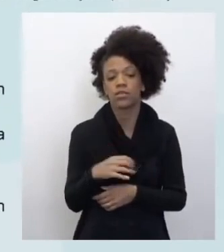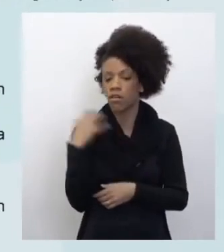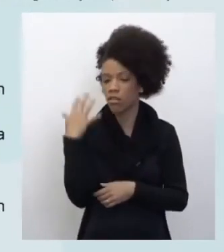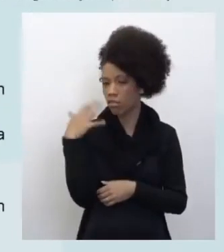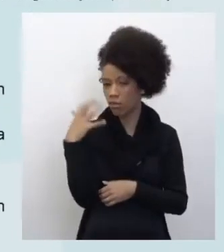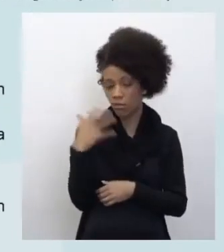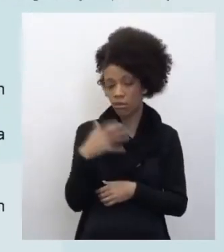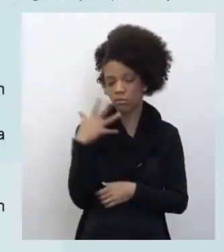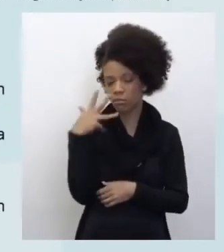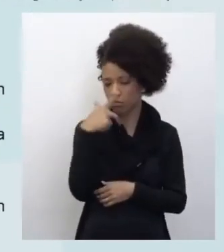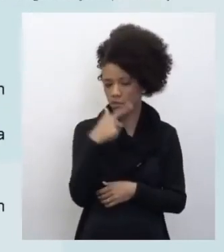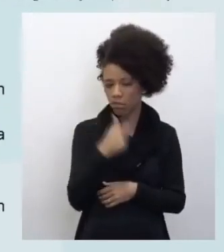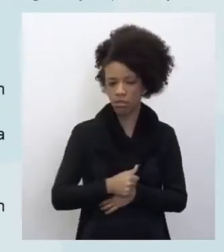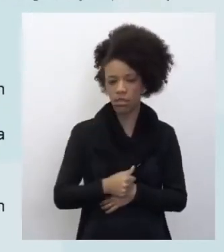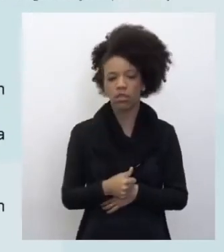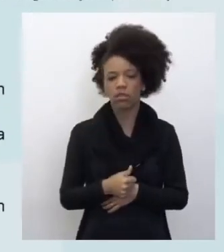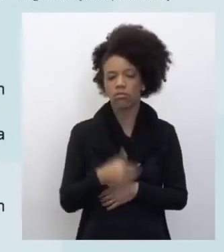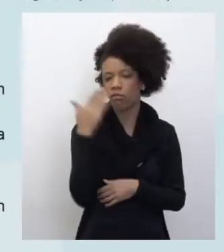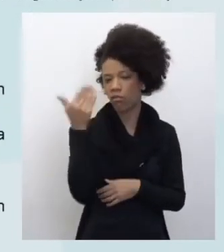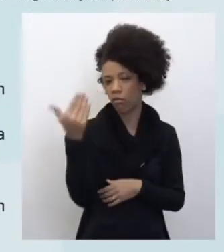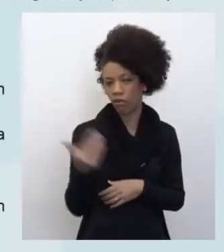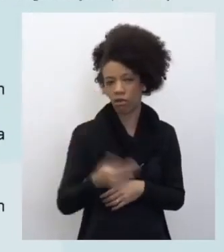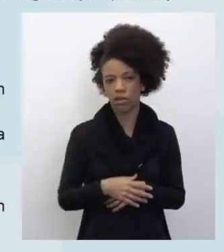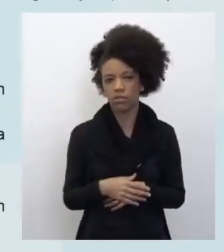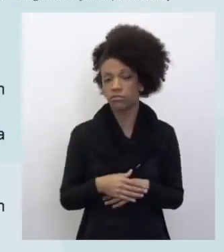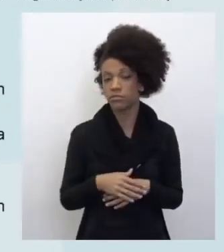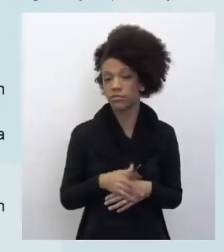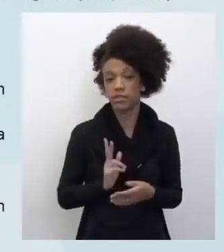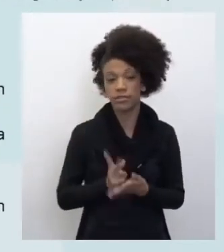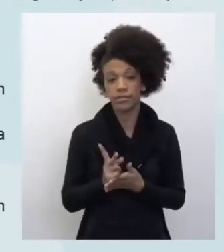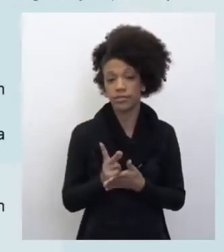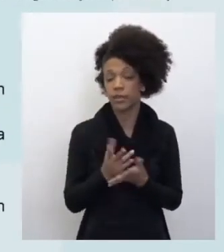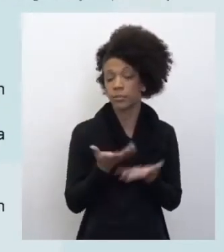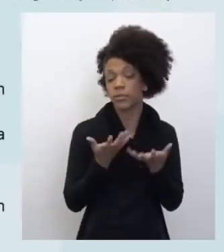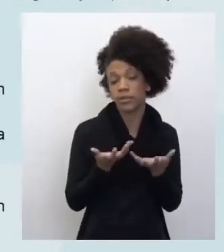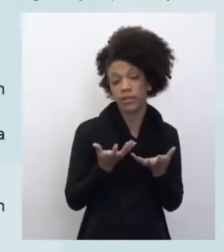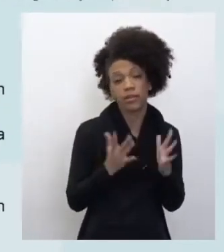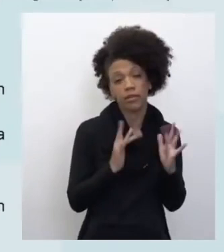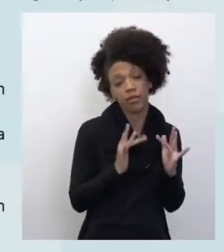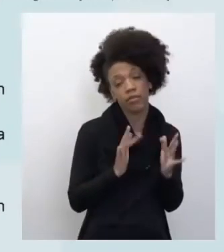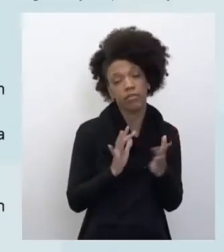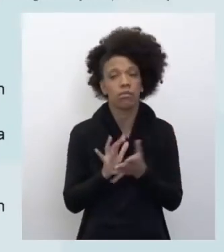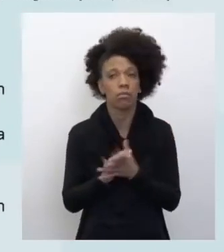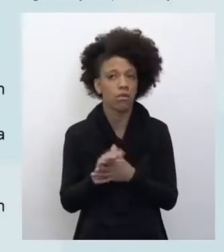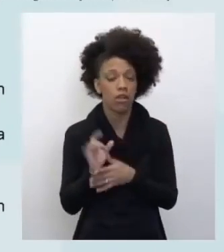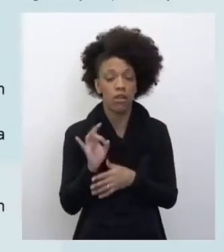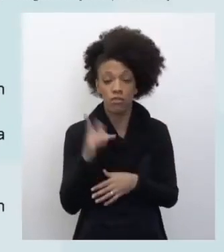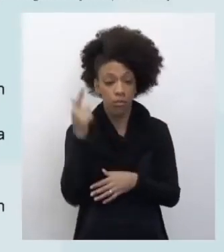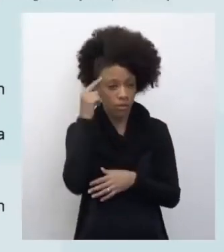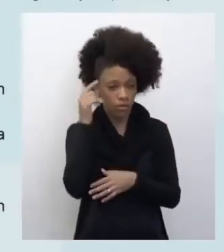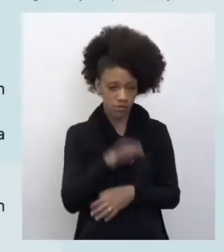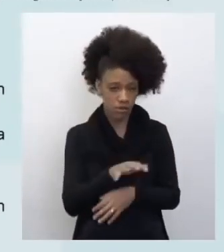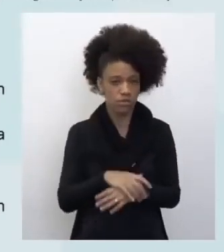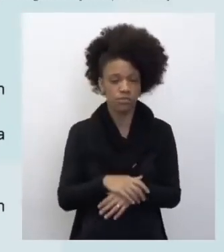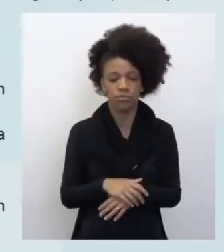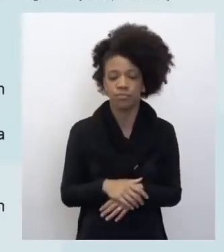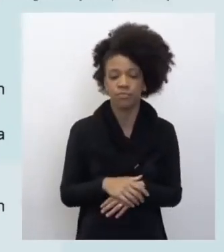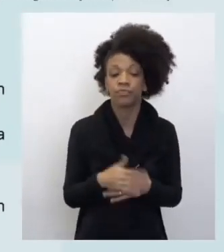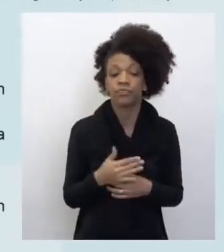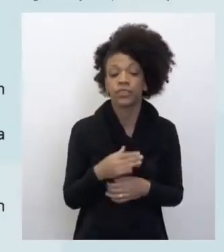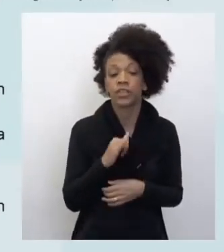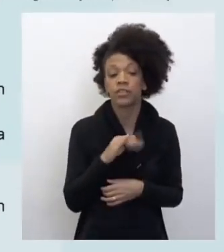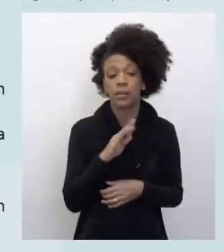bonito e vaidoso, sempre movido pela paixão, sempre querendo casar, namorar, só pensava nisso. E a Isabela, que era